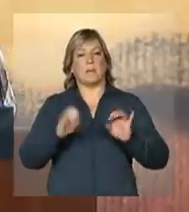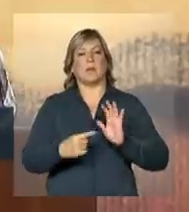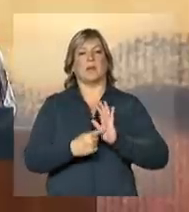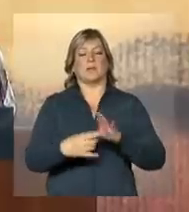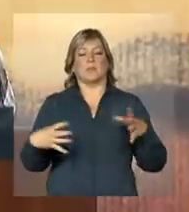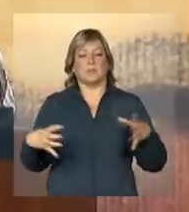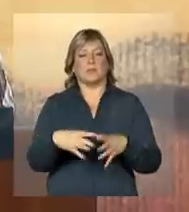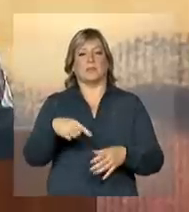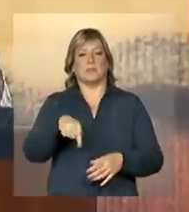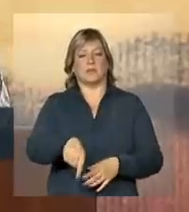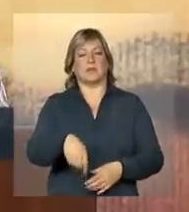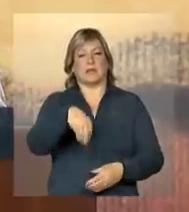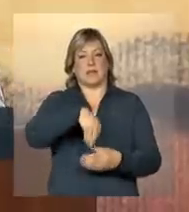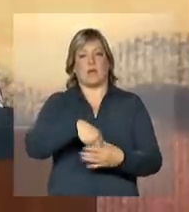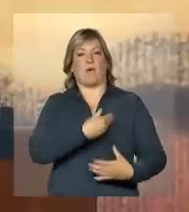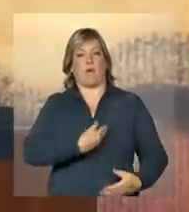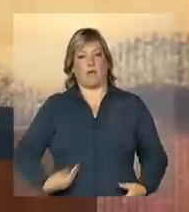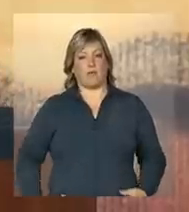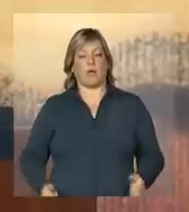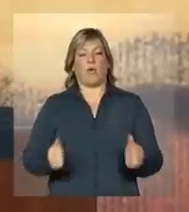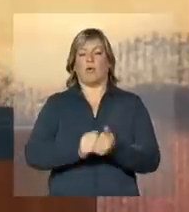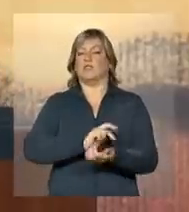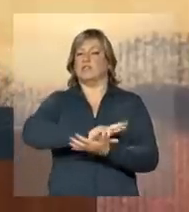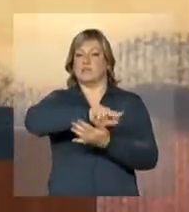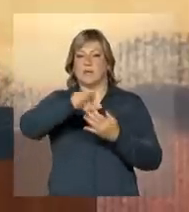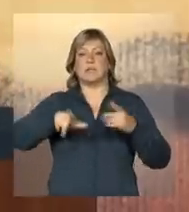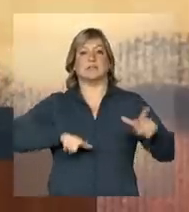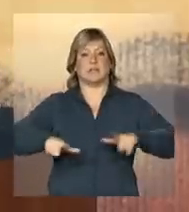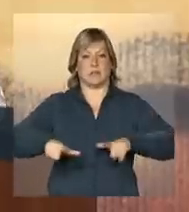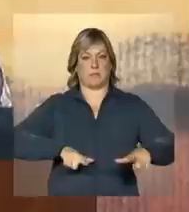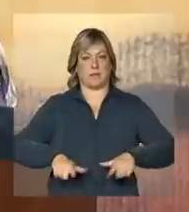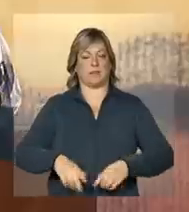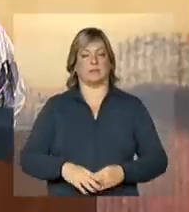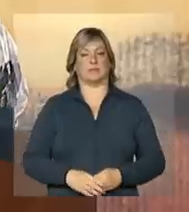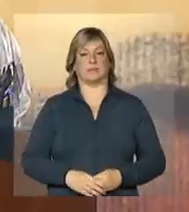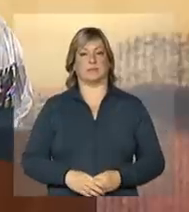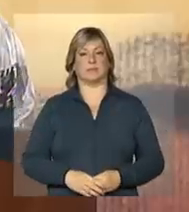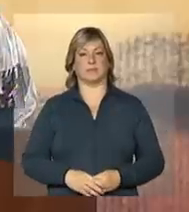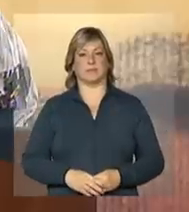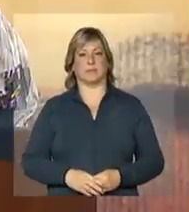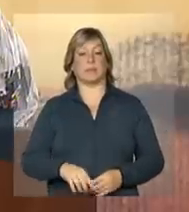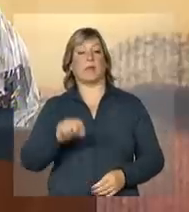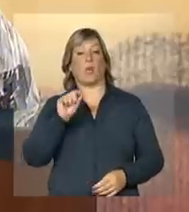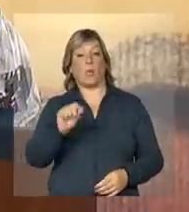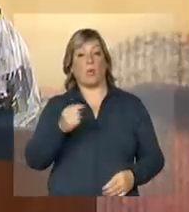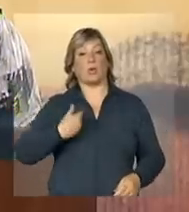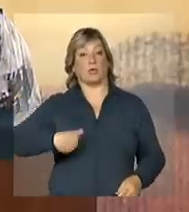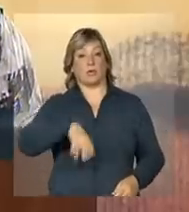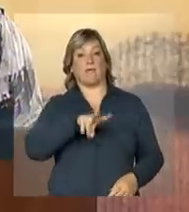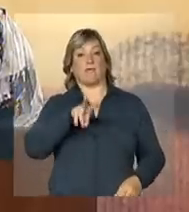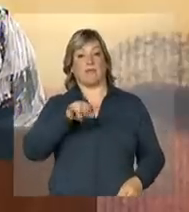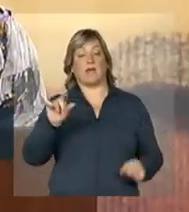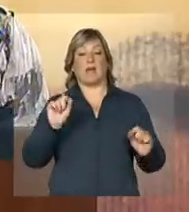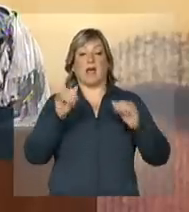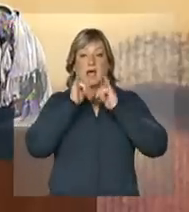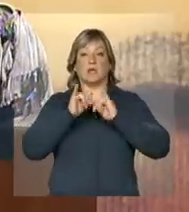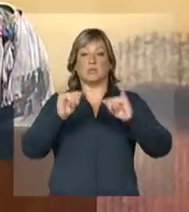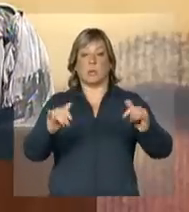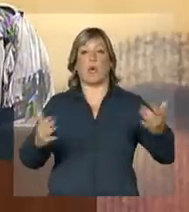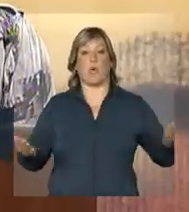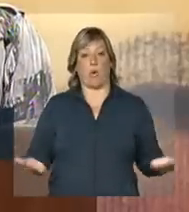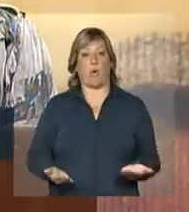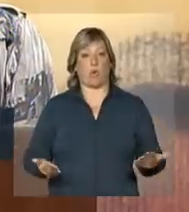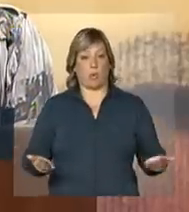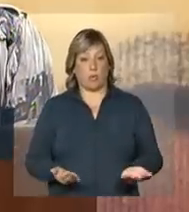governo através de diversas ações o que vamos anunciar aqui hoje